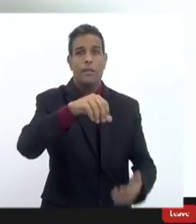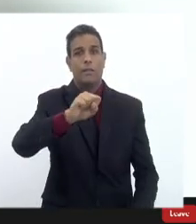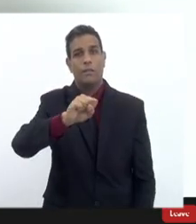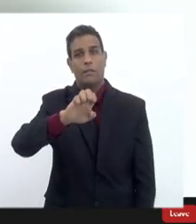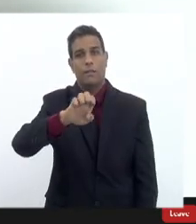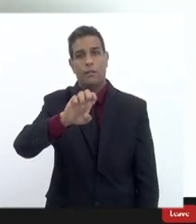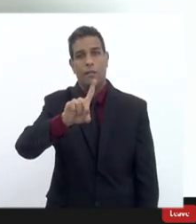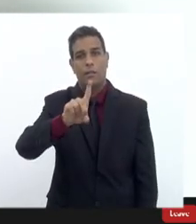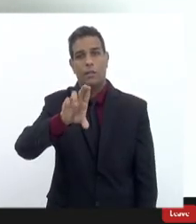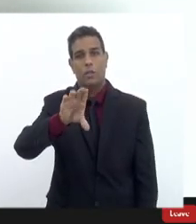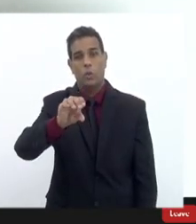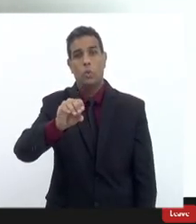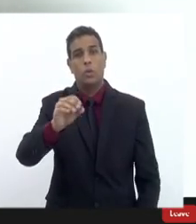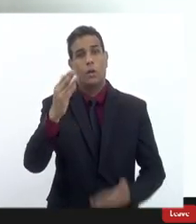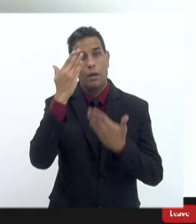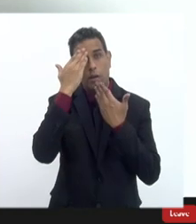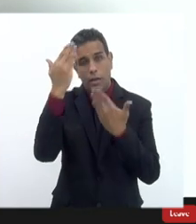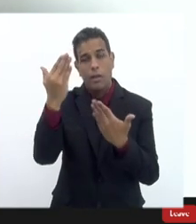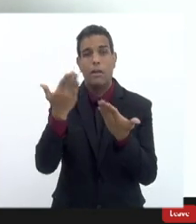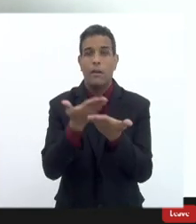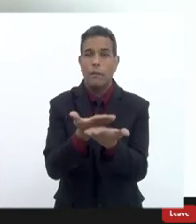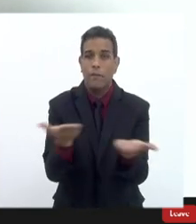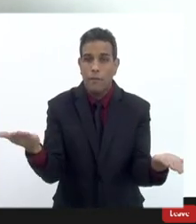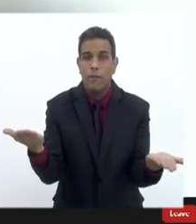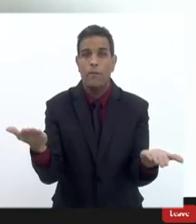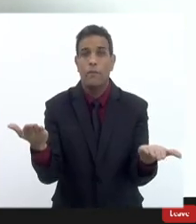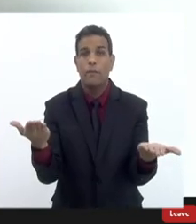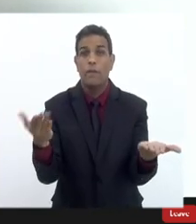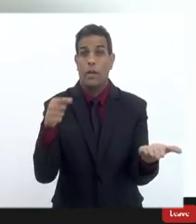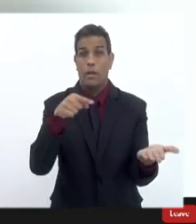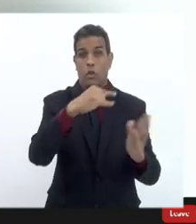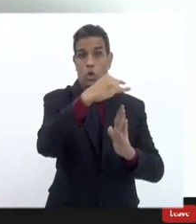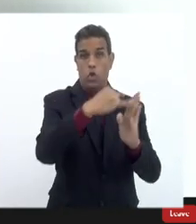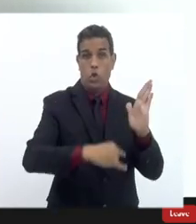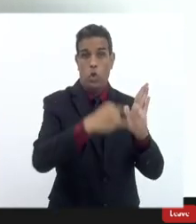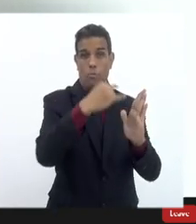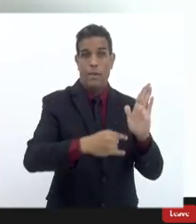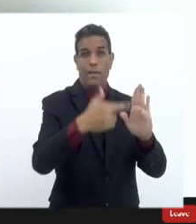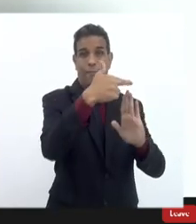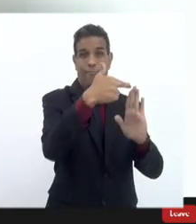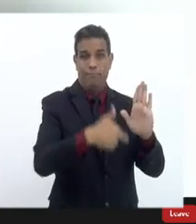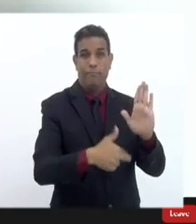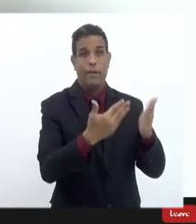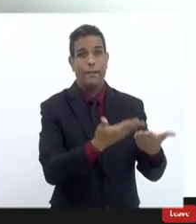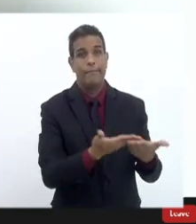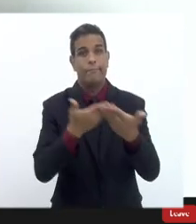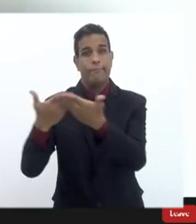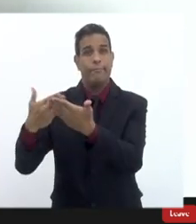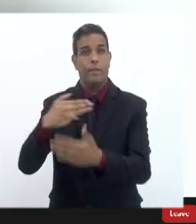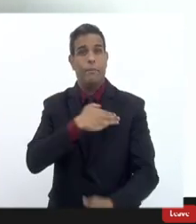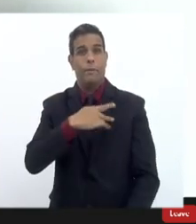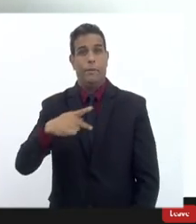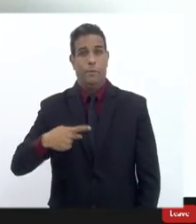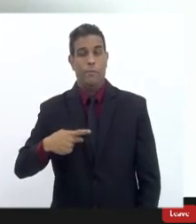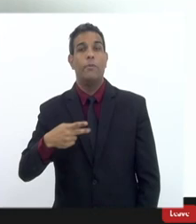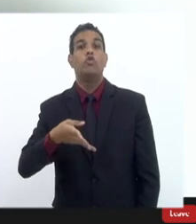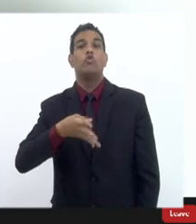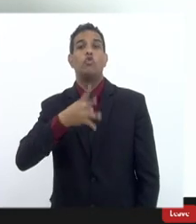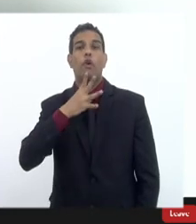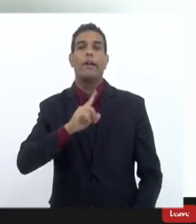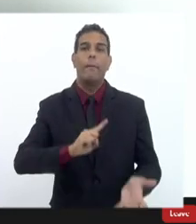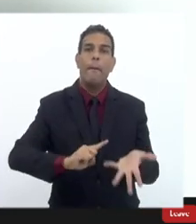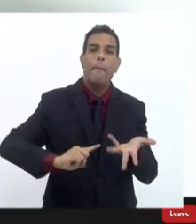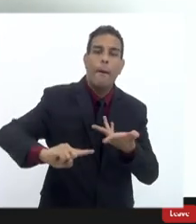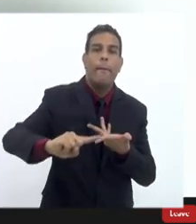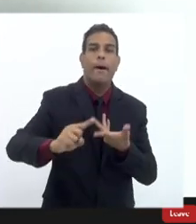os presentes, e solicito, então, que o relatório seja encaminhado ao Ministério Público para que a gente possa conhecer mais em detalhes e compartilhar com a promotoria,